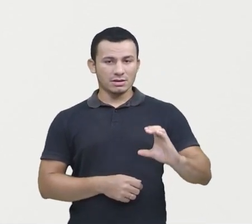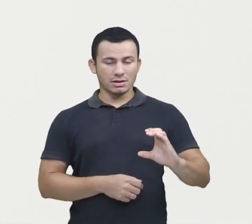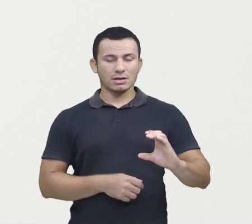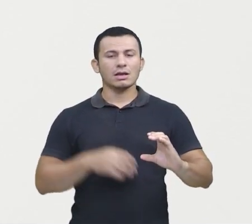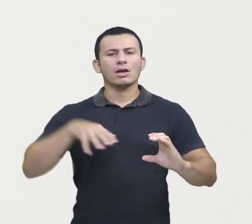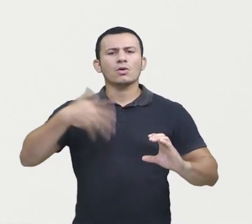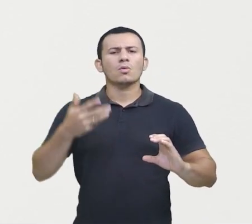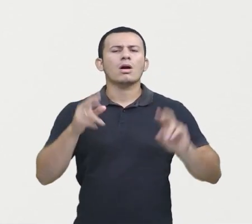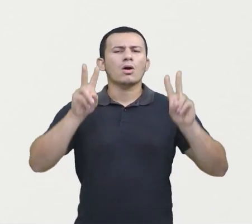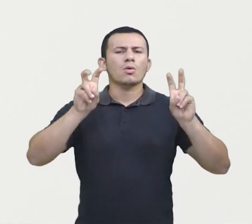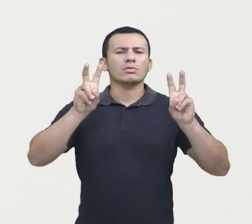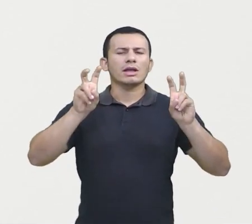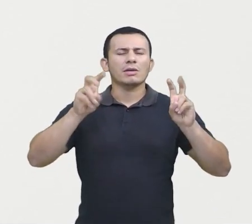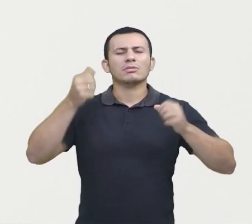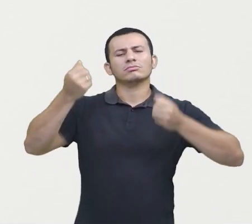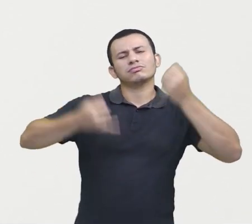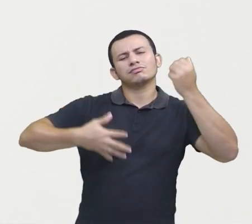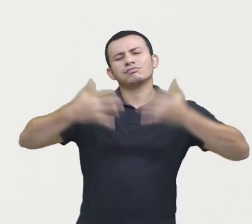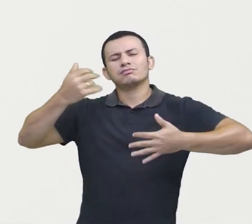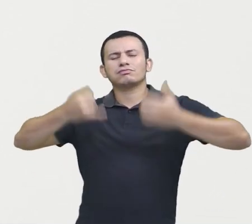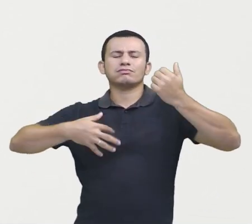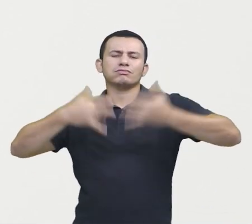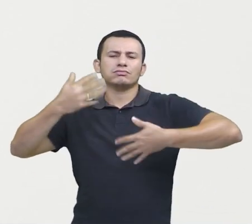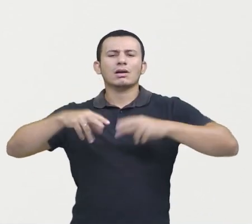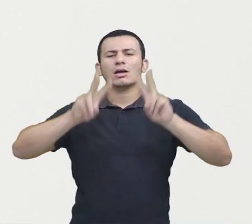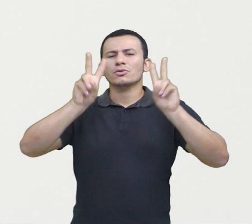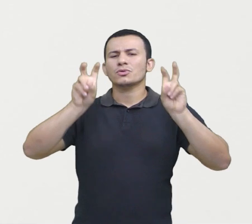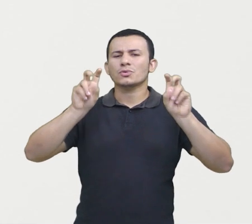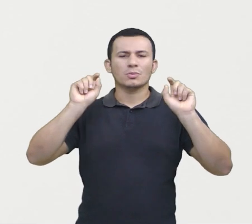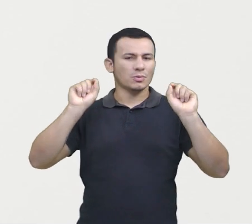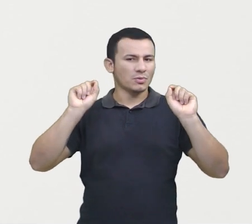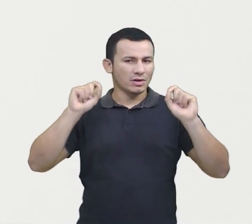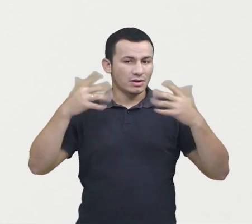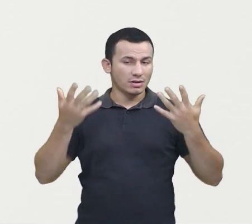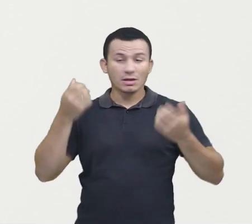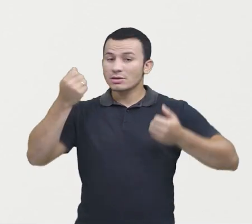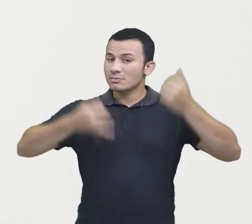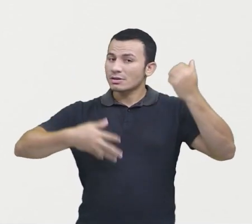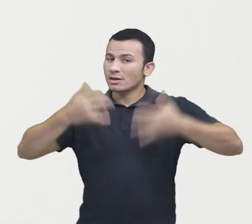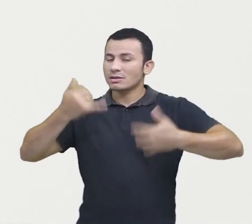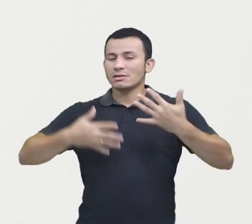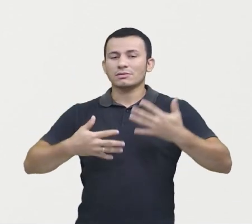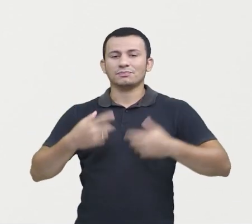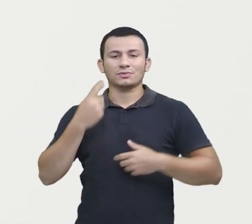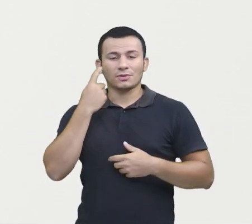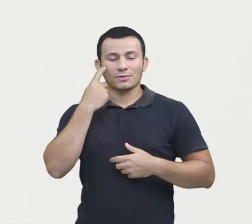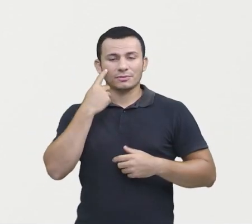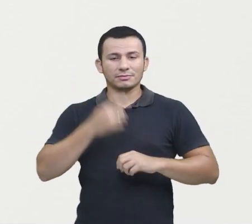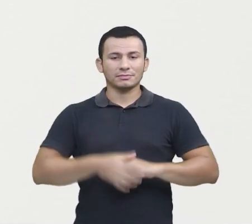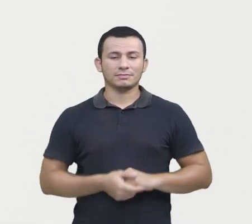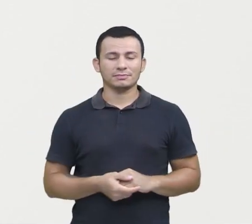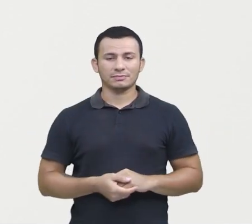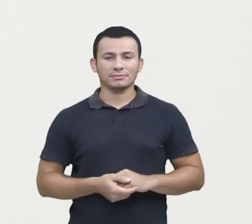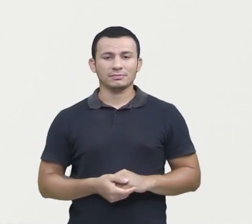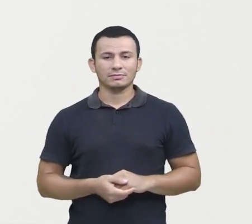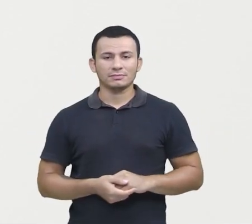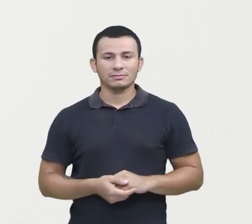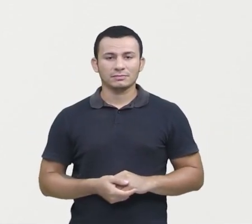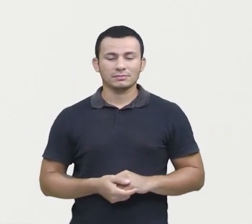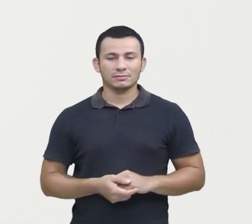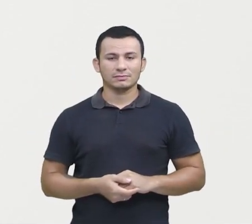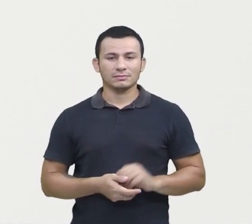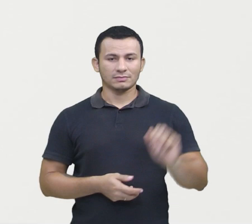foi trabalhado no curta-metragem da aula de hoje. Vamos lá investigar. Letra